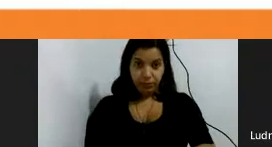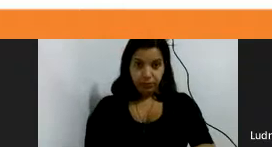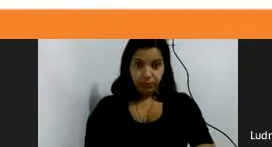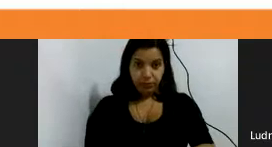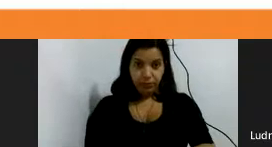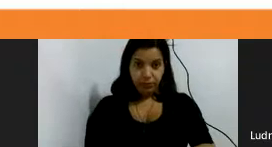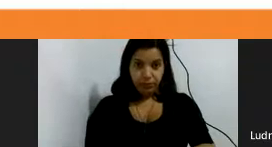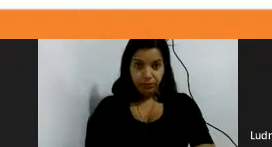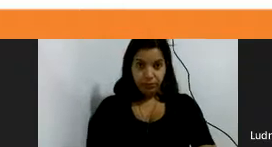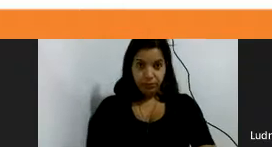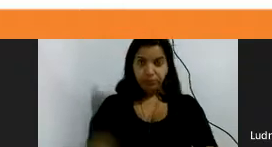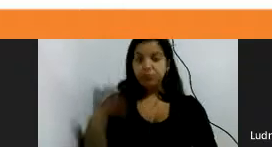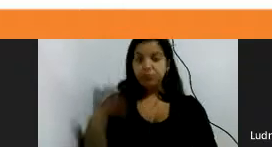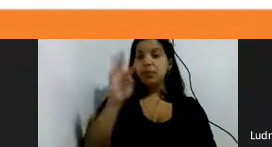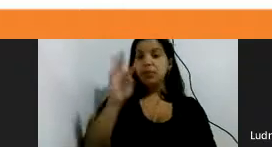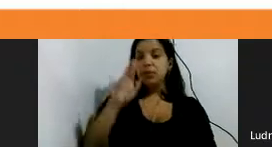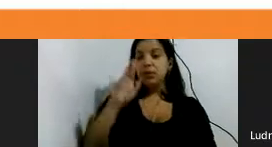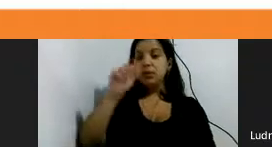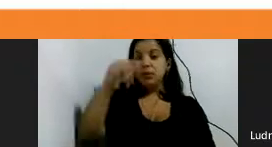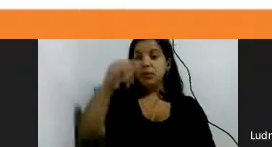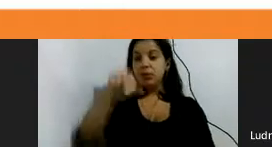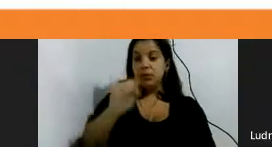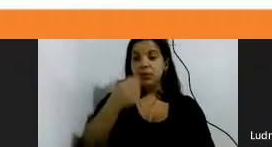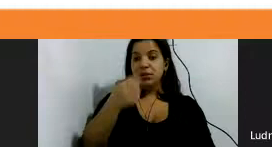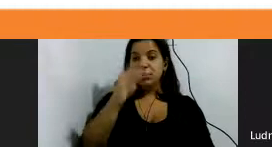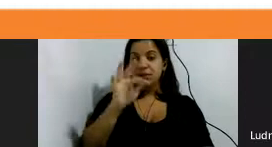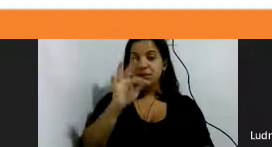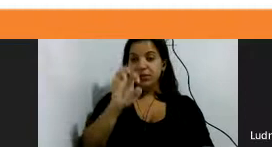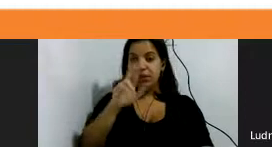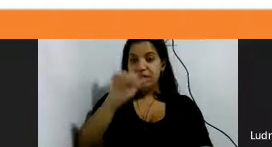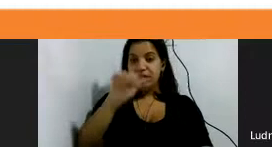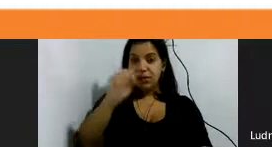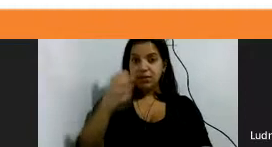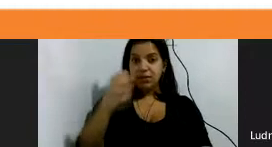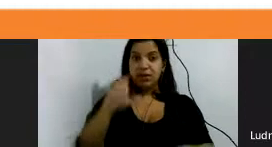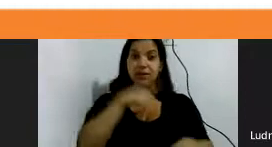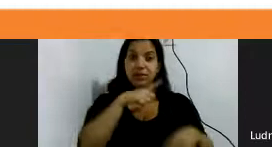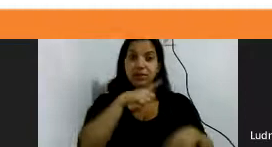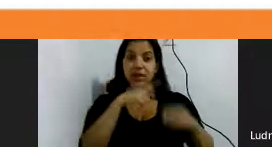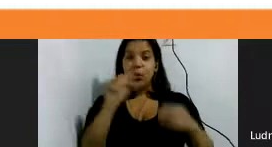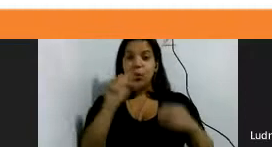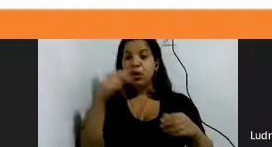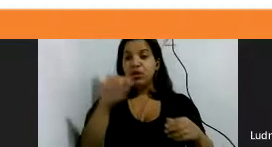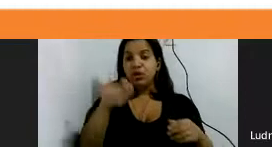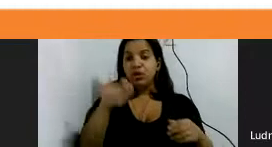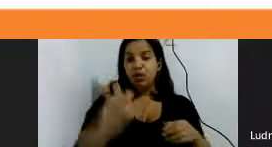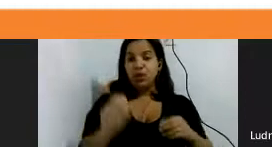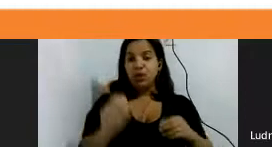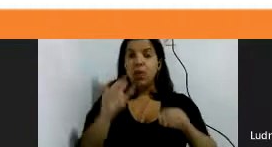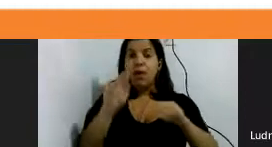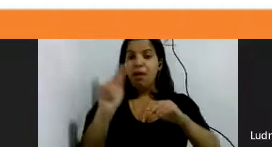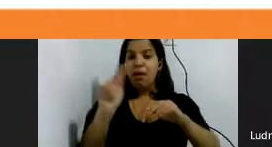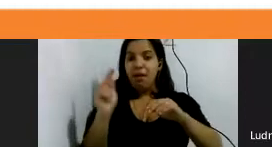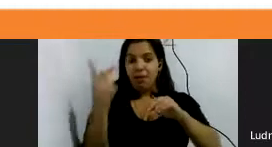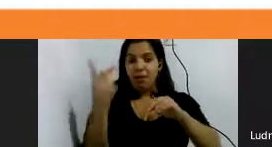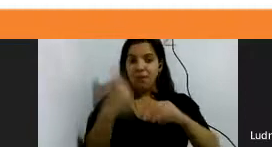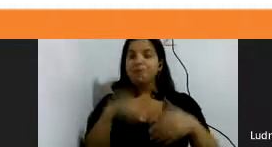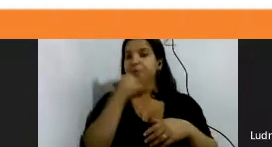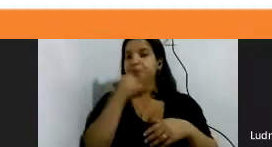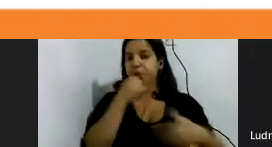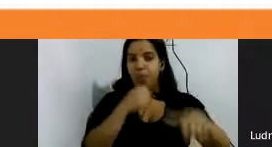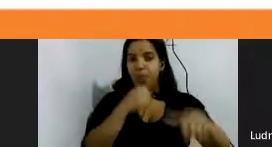Então, as transferases, elas têm um substrato, que é o antígeno H. Então, a transferase A,